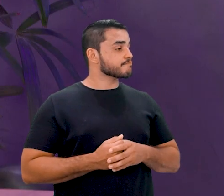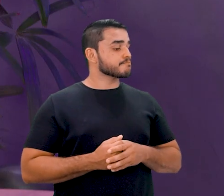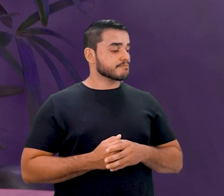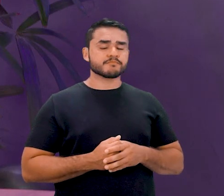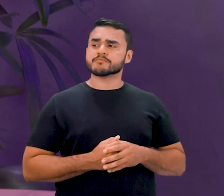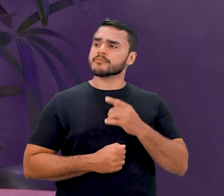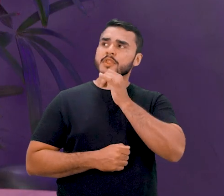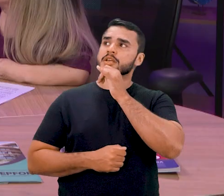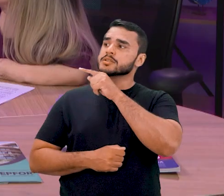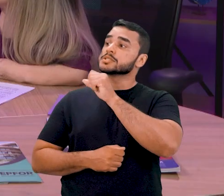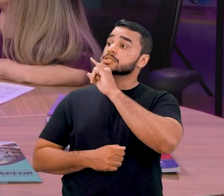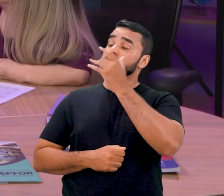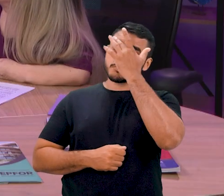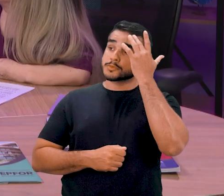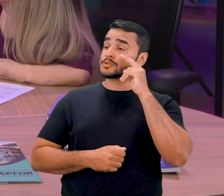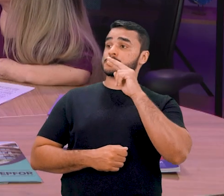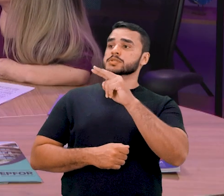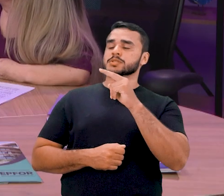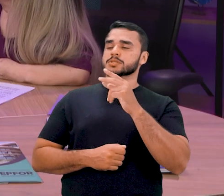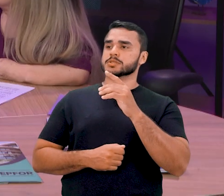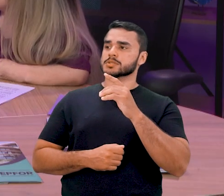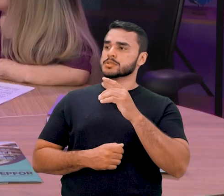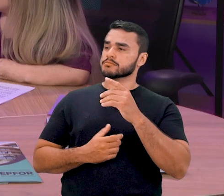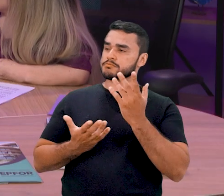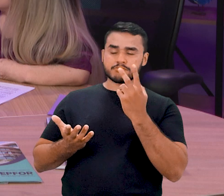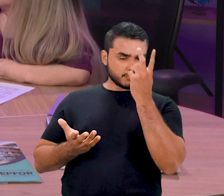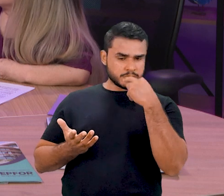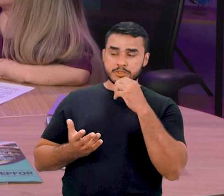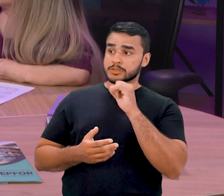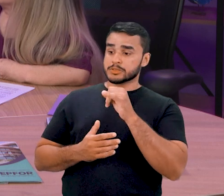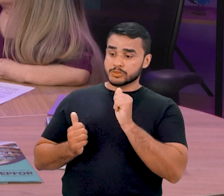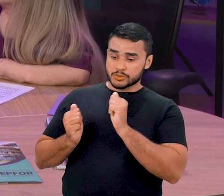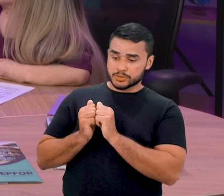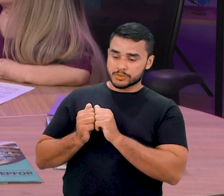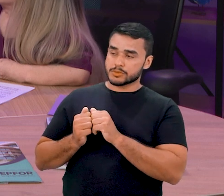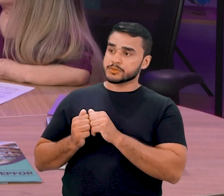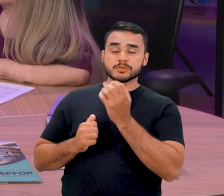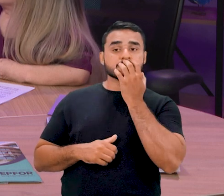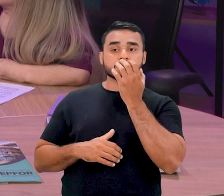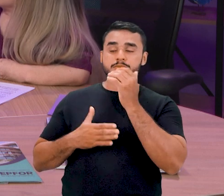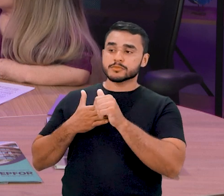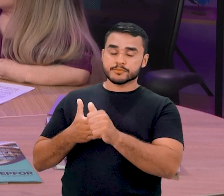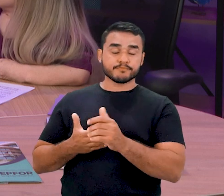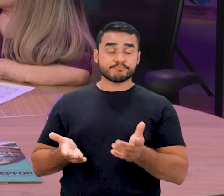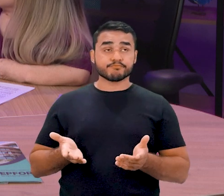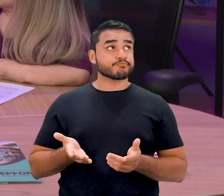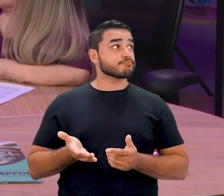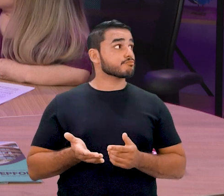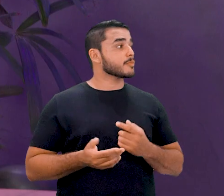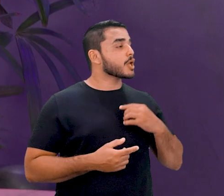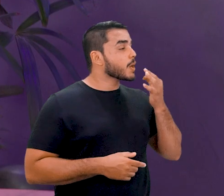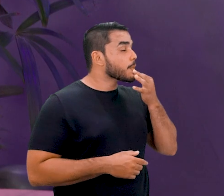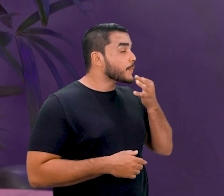que não pode quando você vê uma pessoa com deficiência visual e seu cão-guia. Eita, muita coisa. Não pode assobiar, não pode